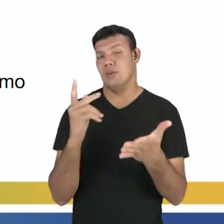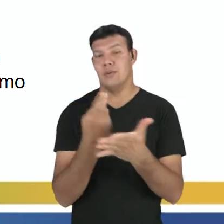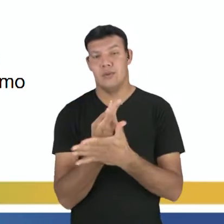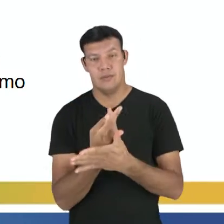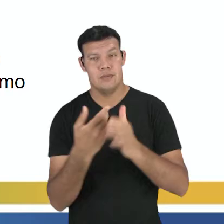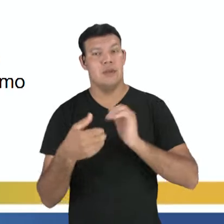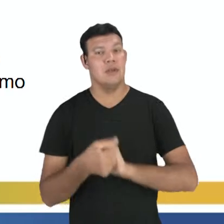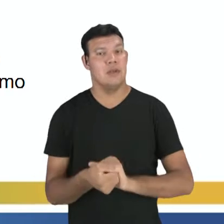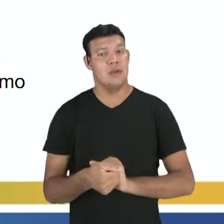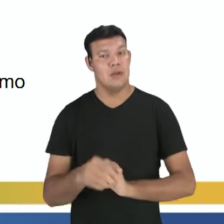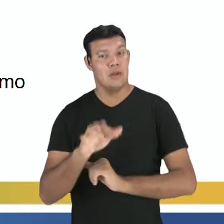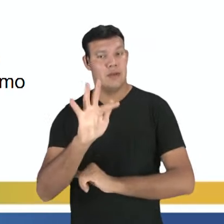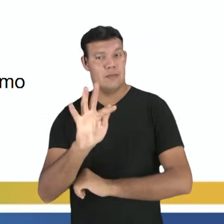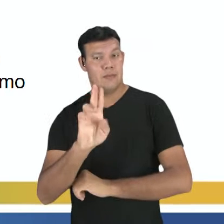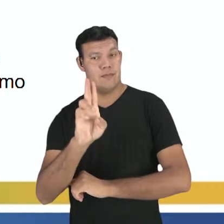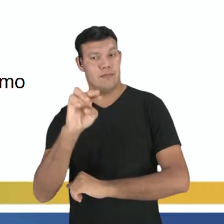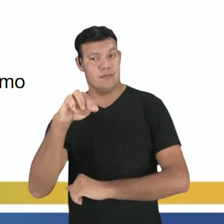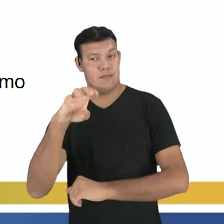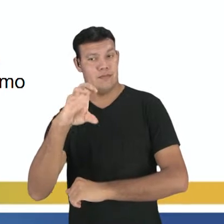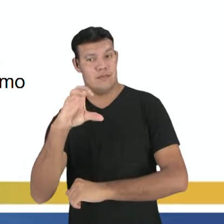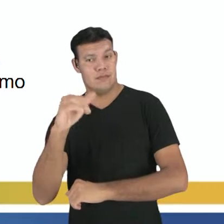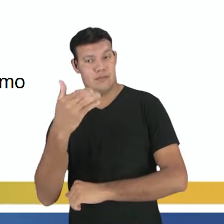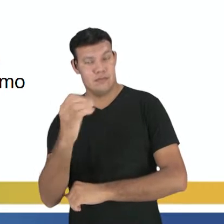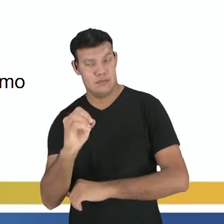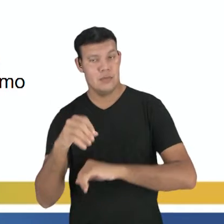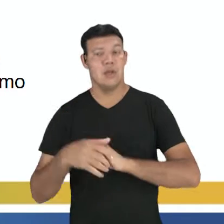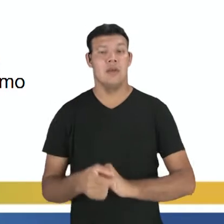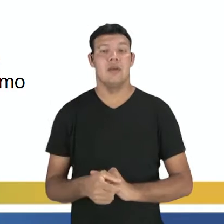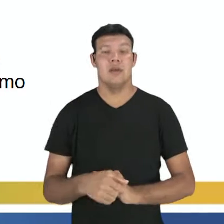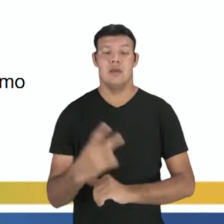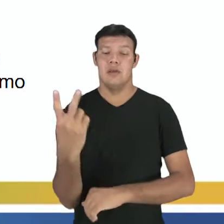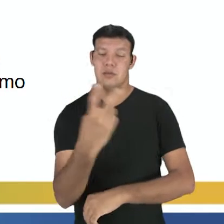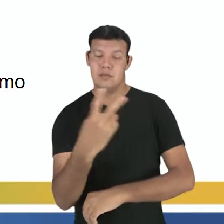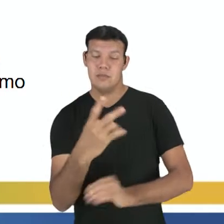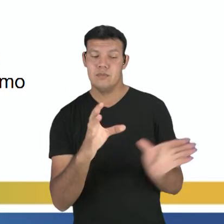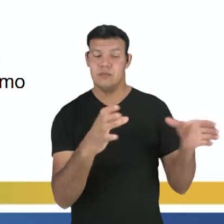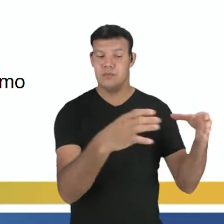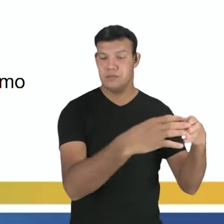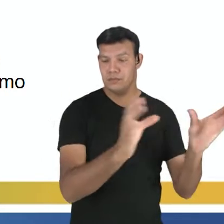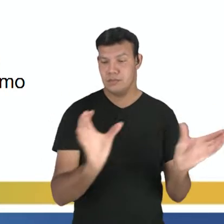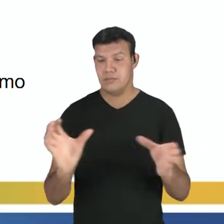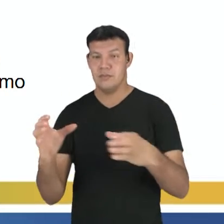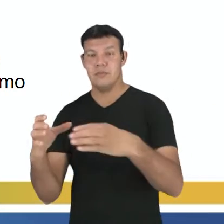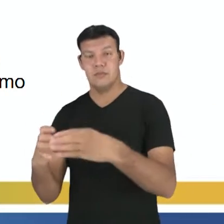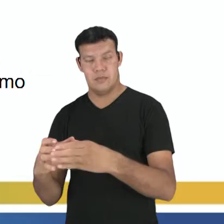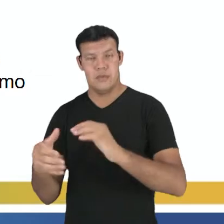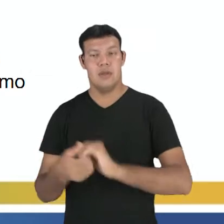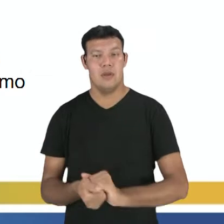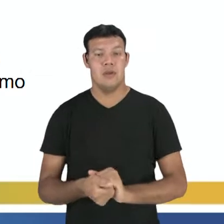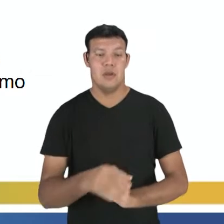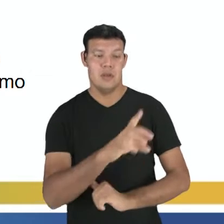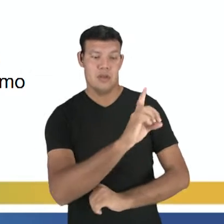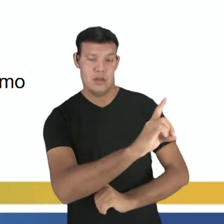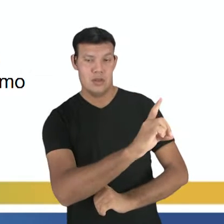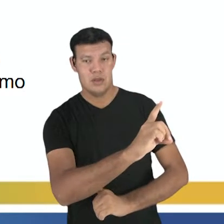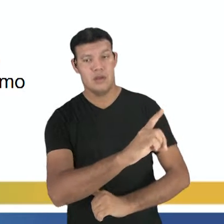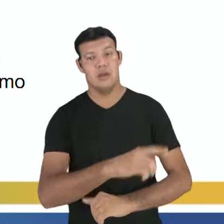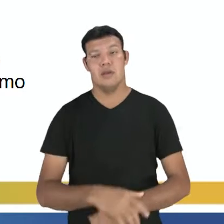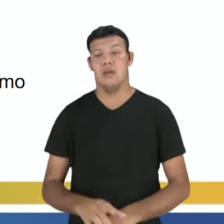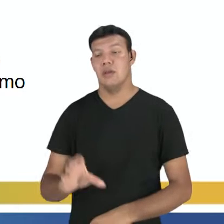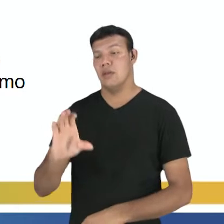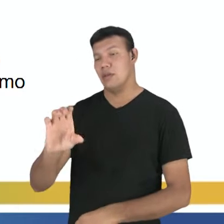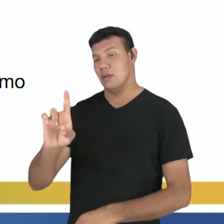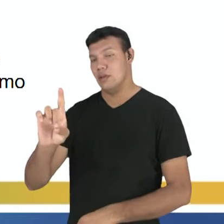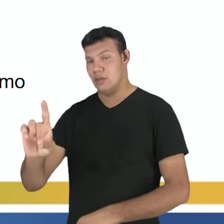Uma função é uma relação entre dois conjuntos, domínio e contradomínio, em